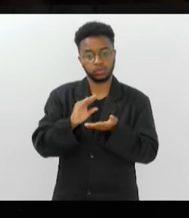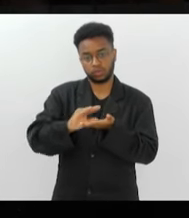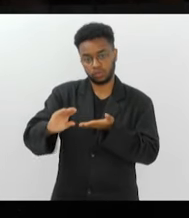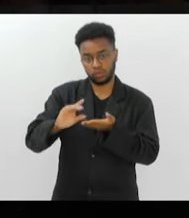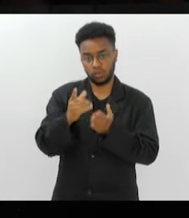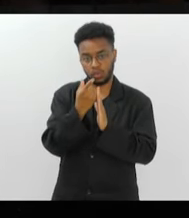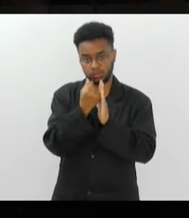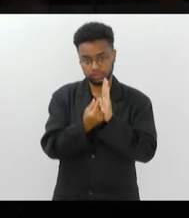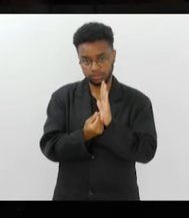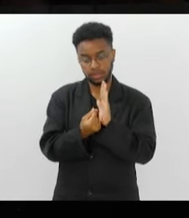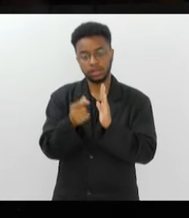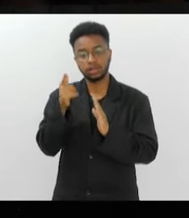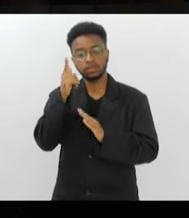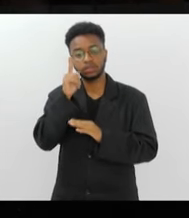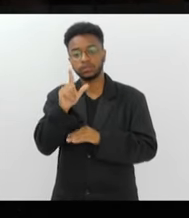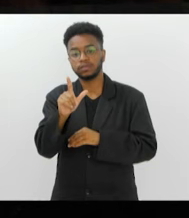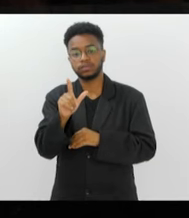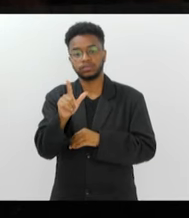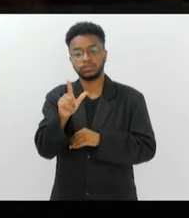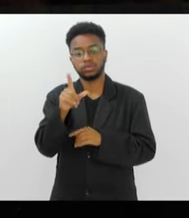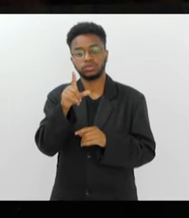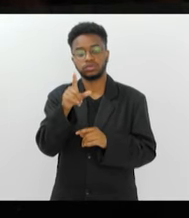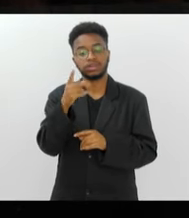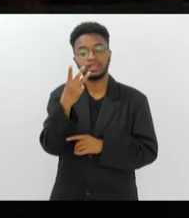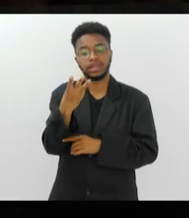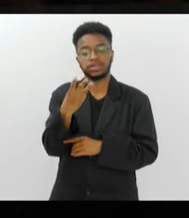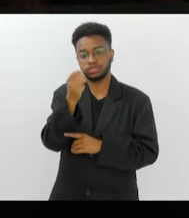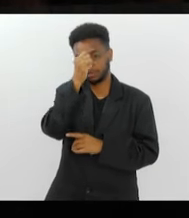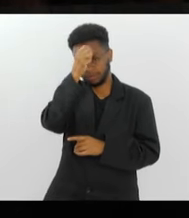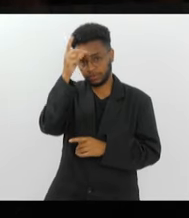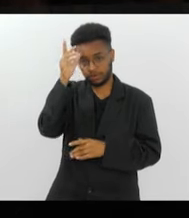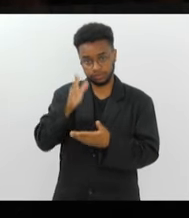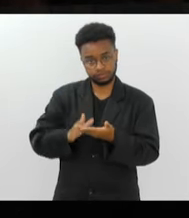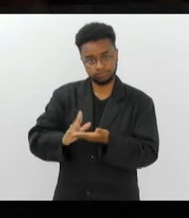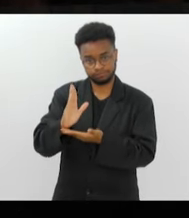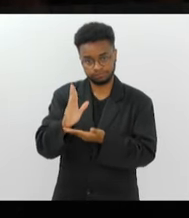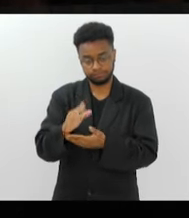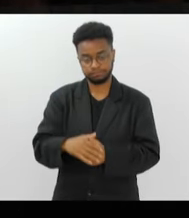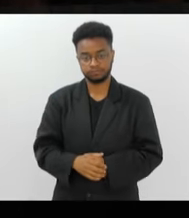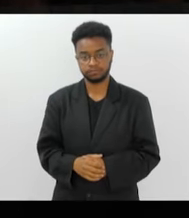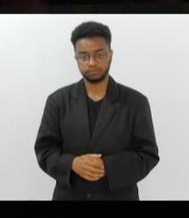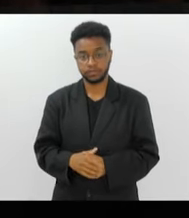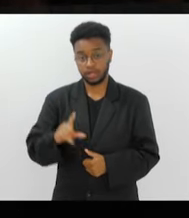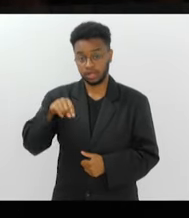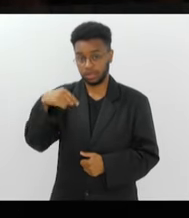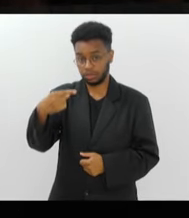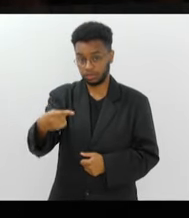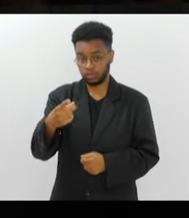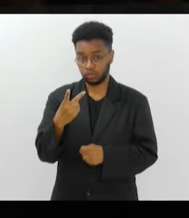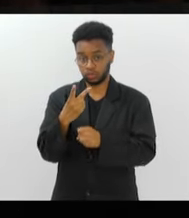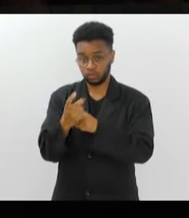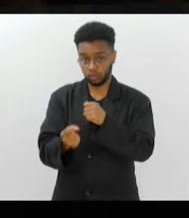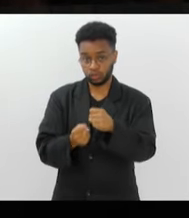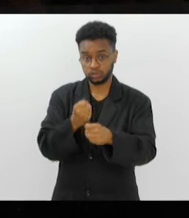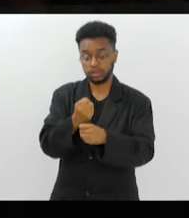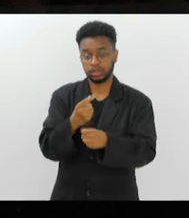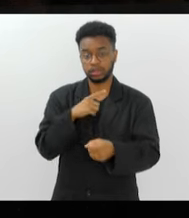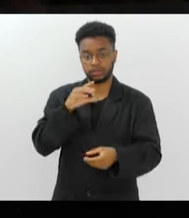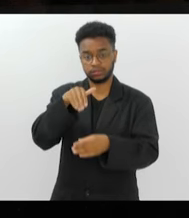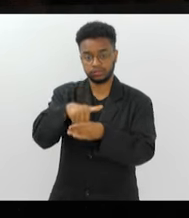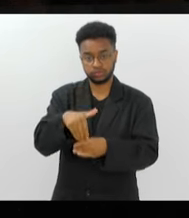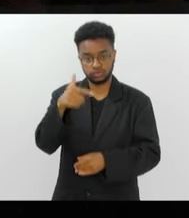e conseguisse eleger 3 prefeitos. Daqui a 2 anos, terá outra